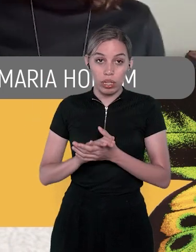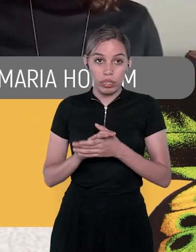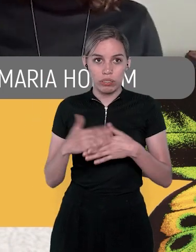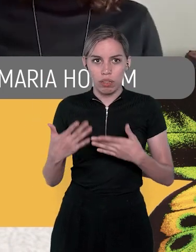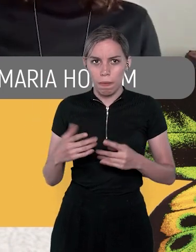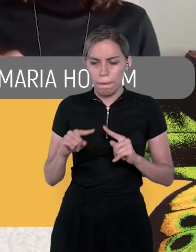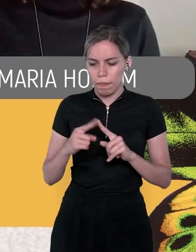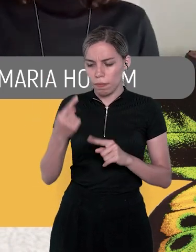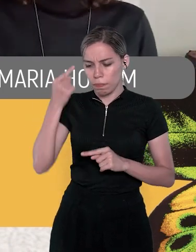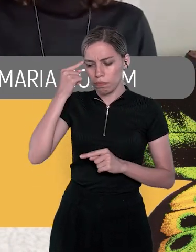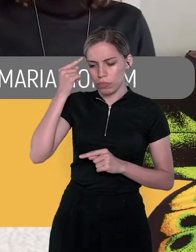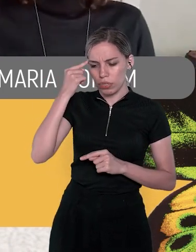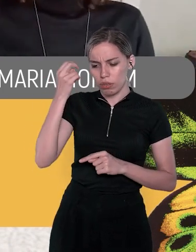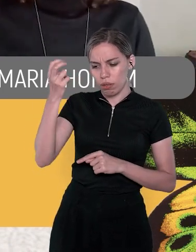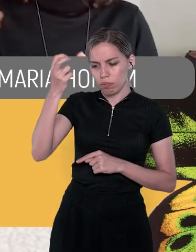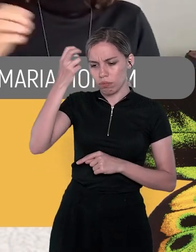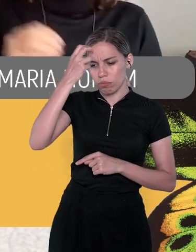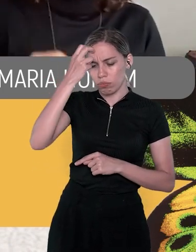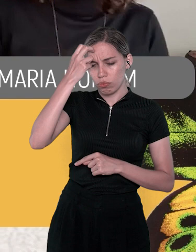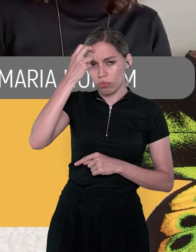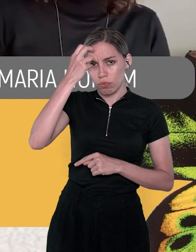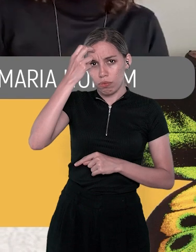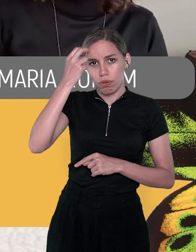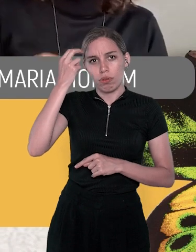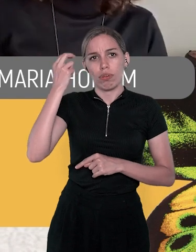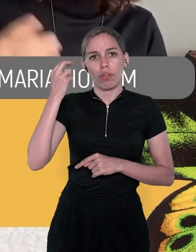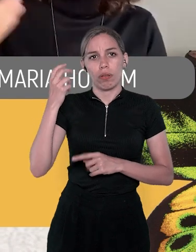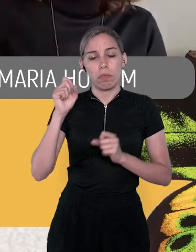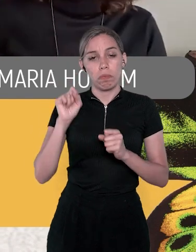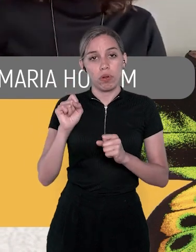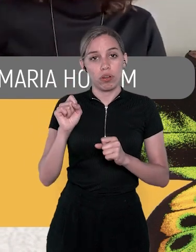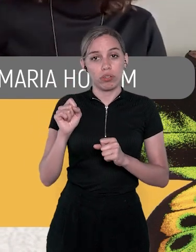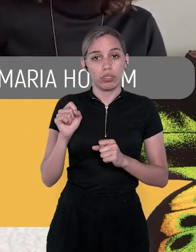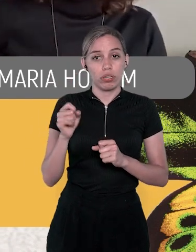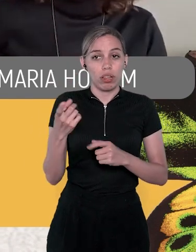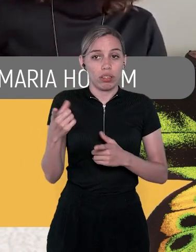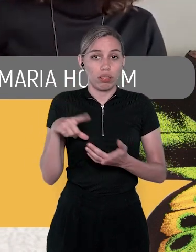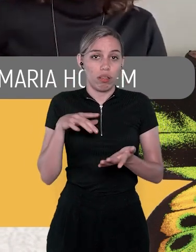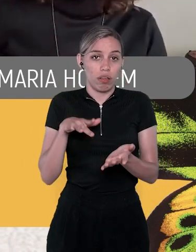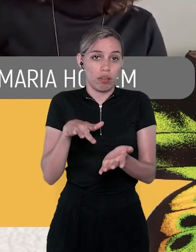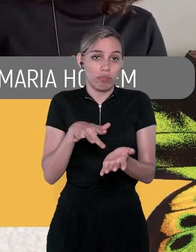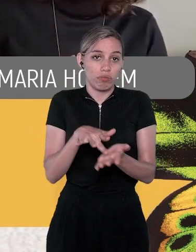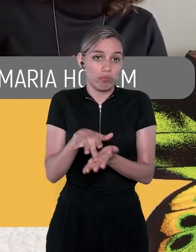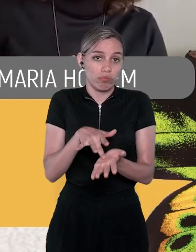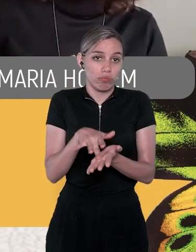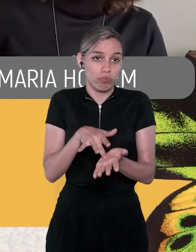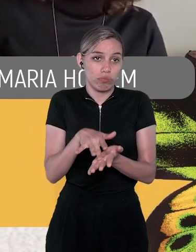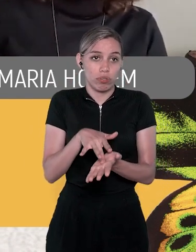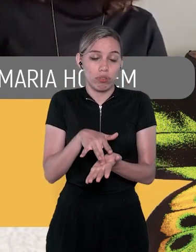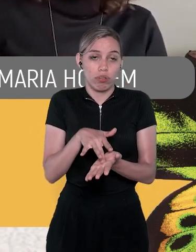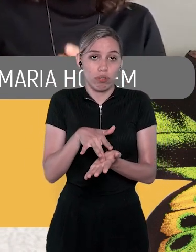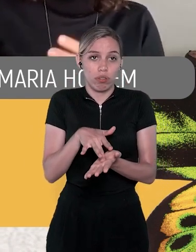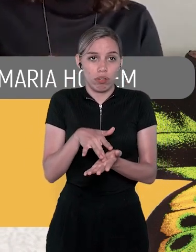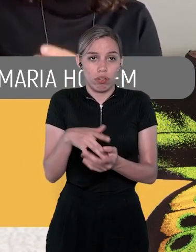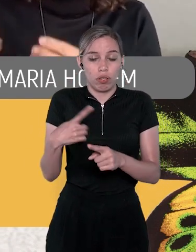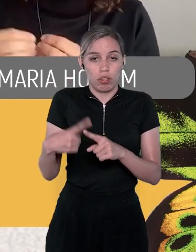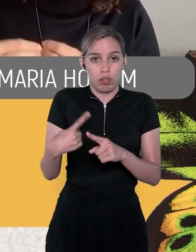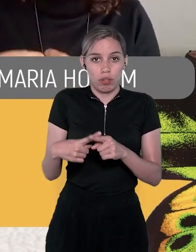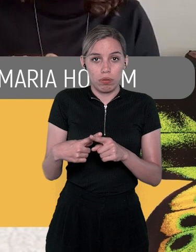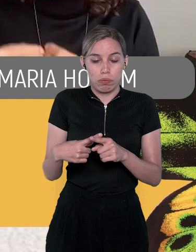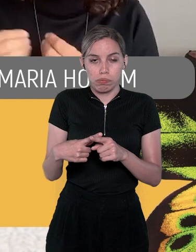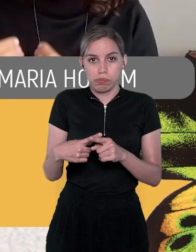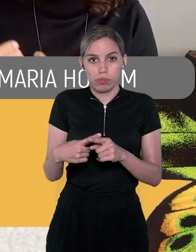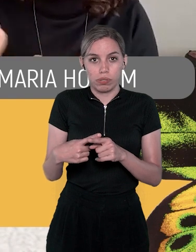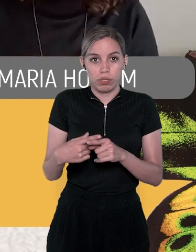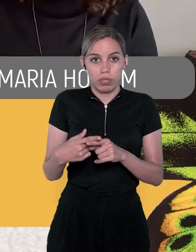aculturadamente, você vai fazer um pacto cínico com essa matriz do privilégio e da expoliação, porque isso